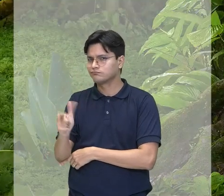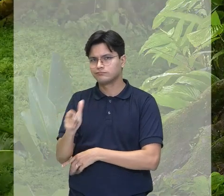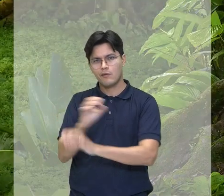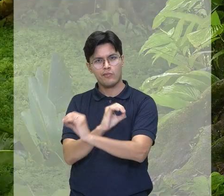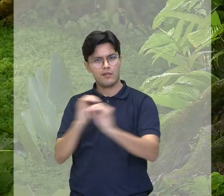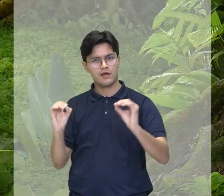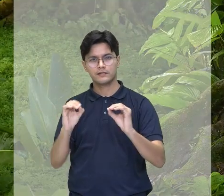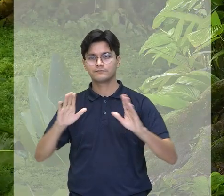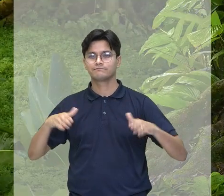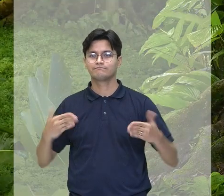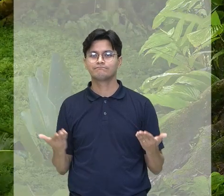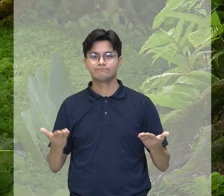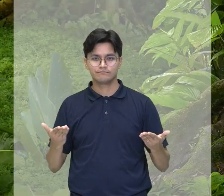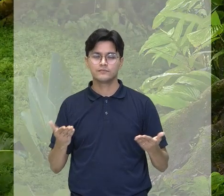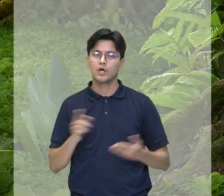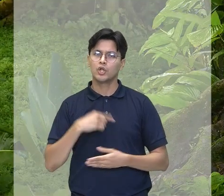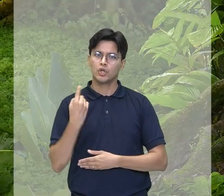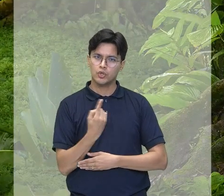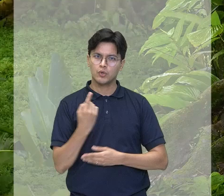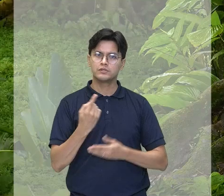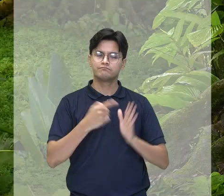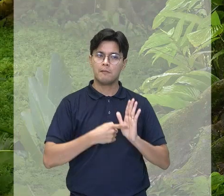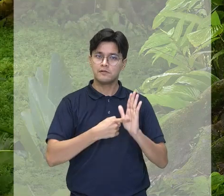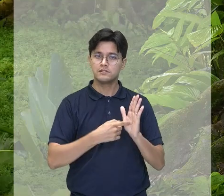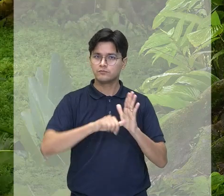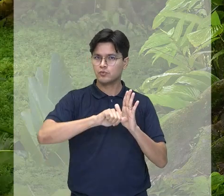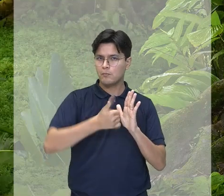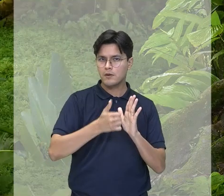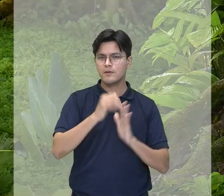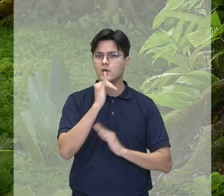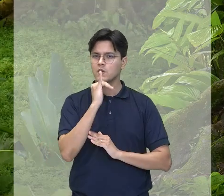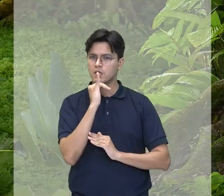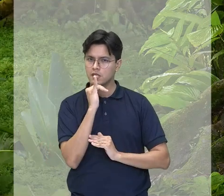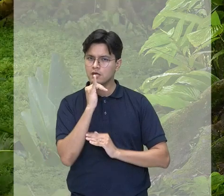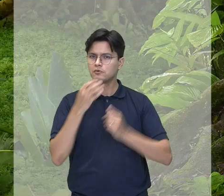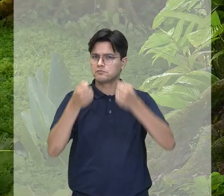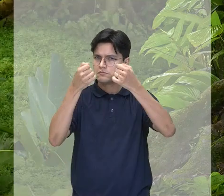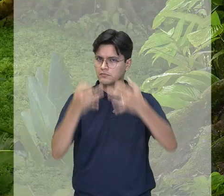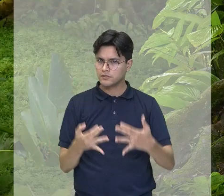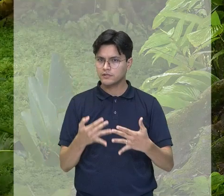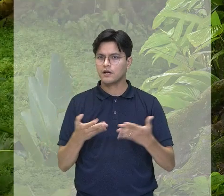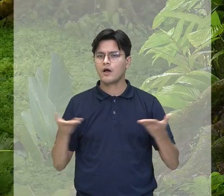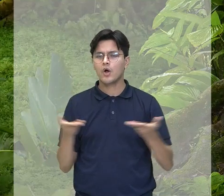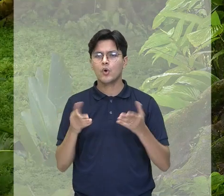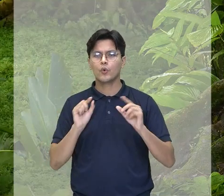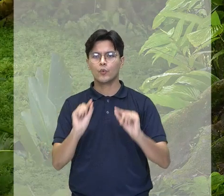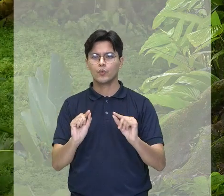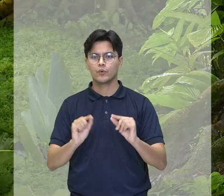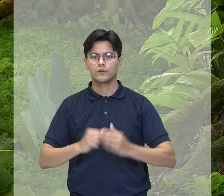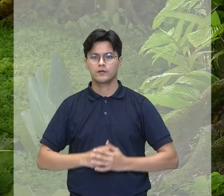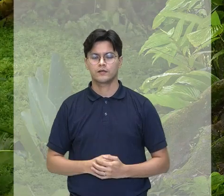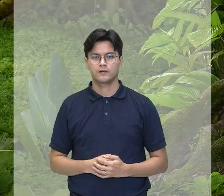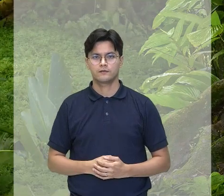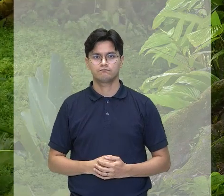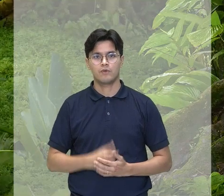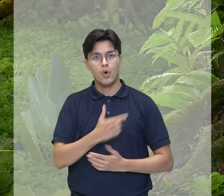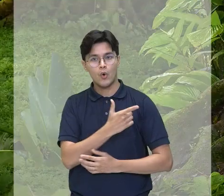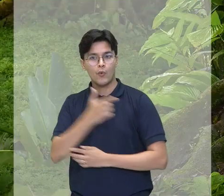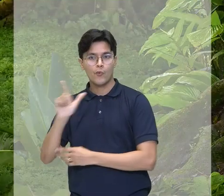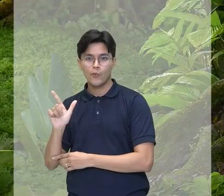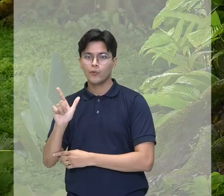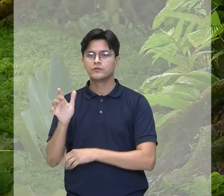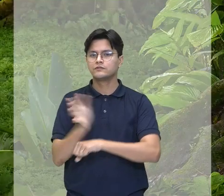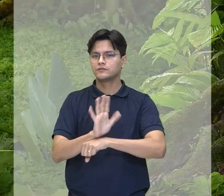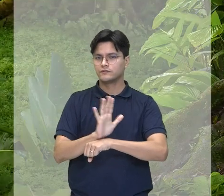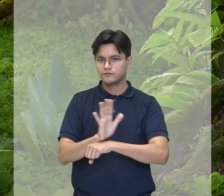Então, nós vimos agora um primeiro exemplo, nós comentamos esse primeiro exemplo e nós vamos ver, então, um outro vídeo,